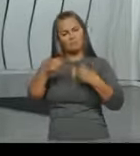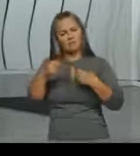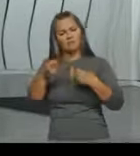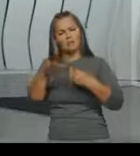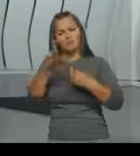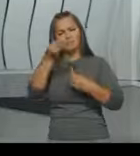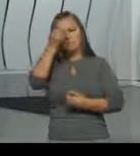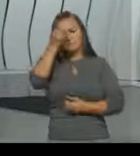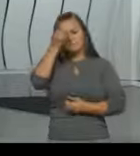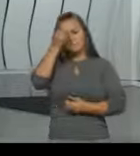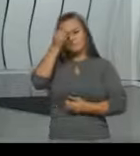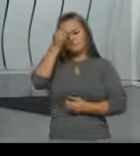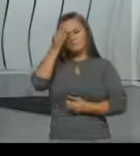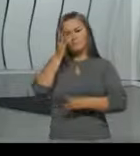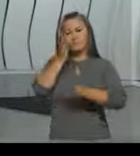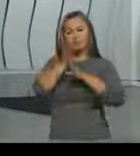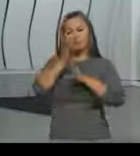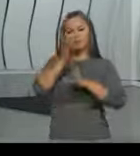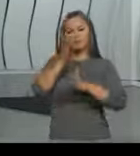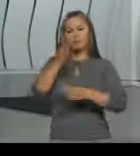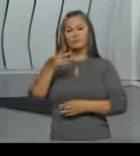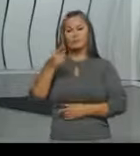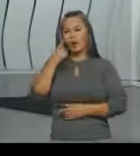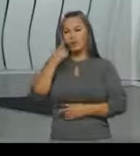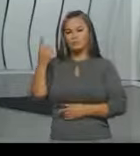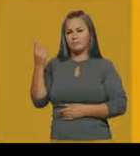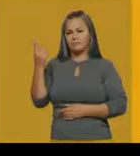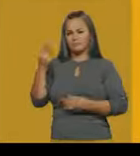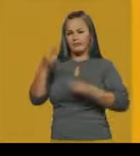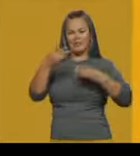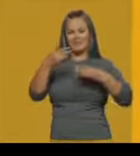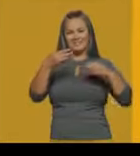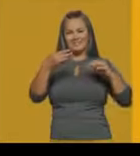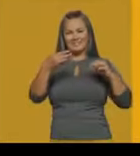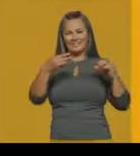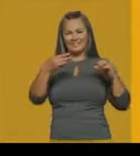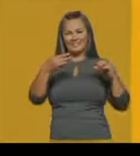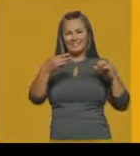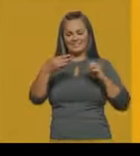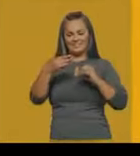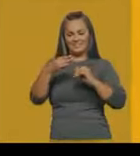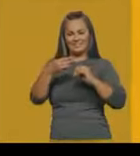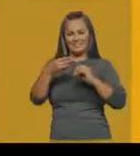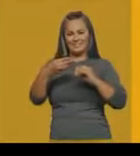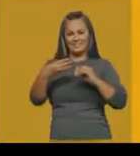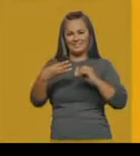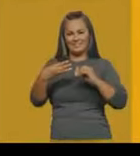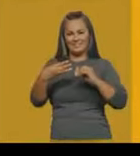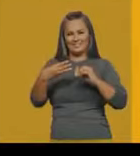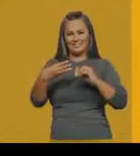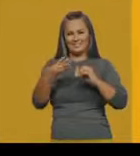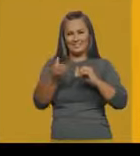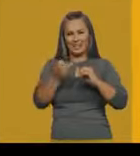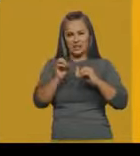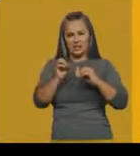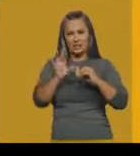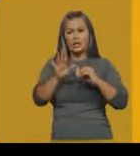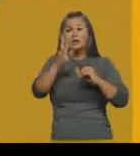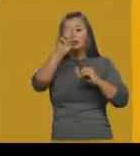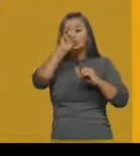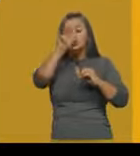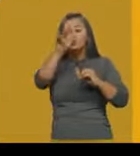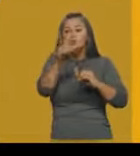aí? Então, opa, deixa eu seguir aqui. 360. Ah, eu pulei na verdade, né? Eu voltei, vamos voltar aqui, ó.